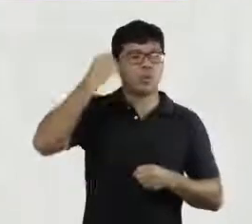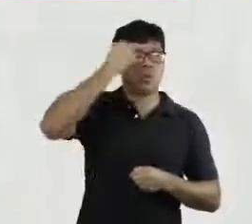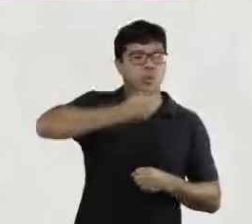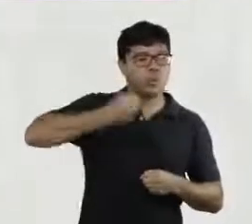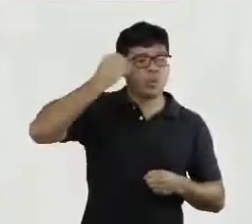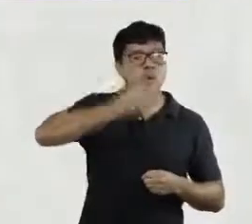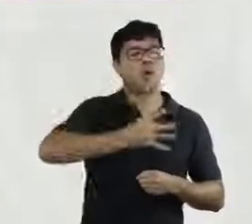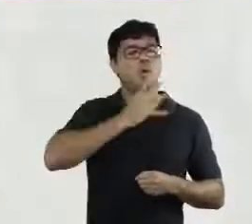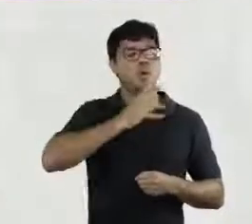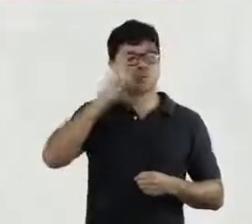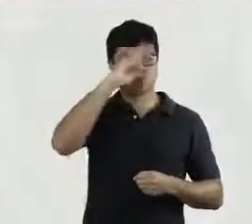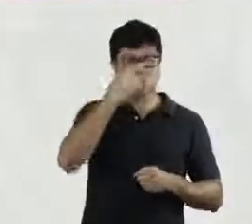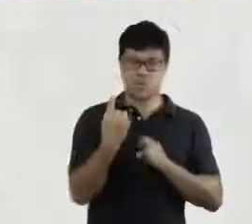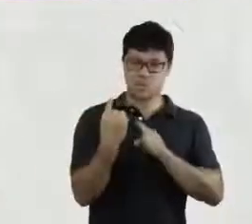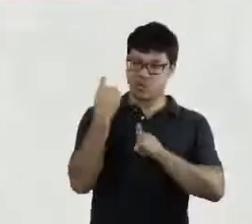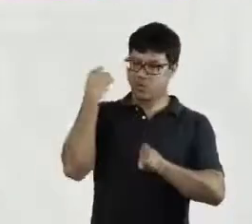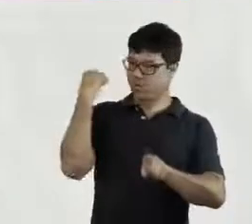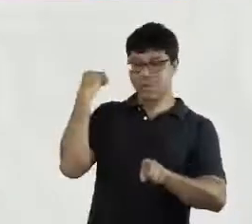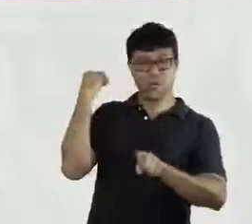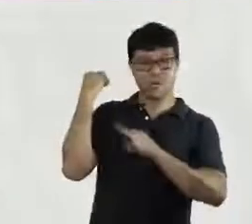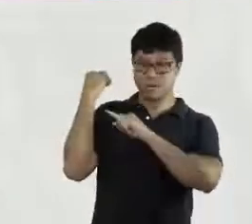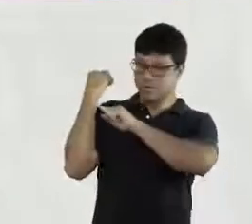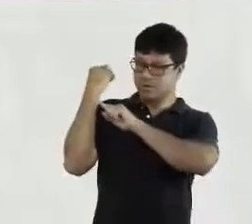requer conhecer sua história. E